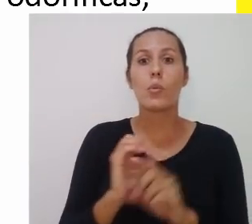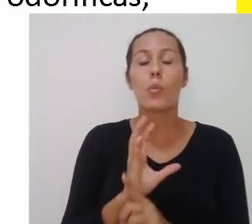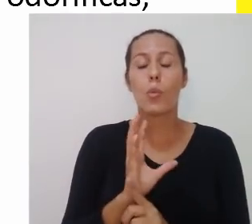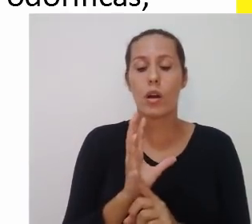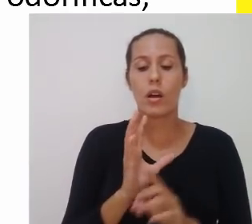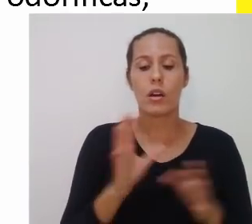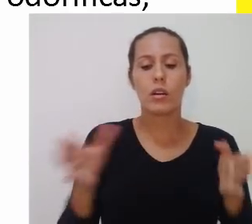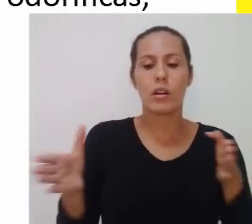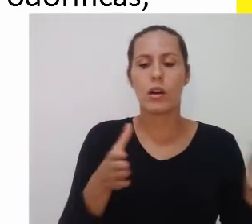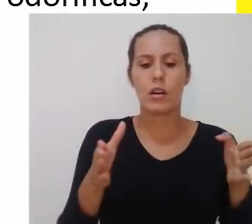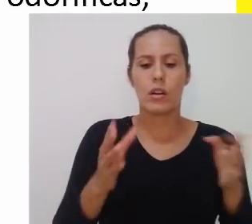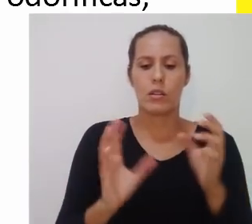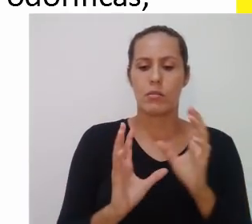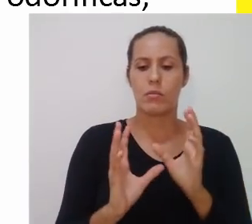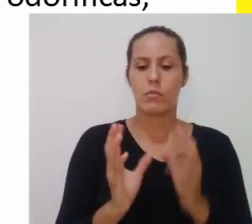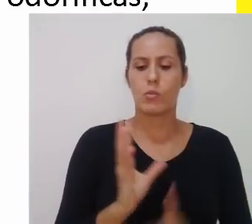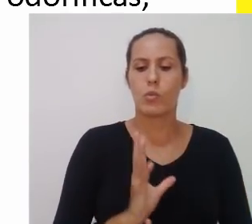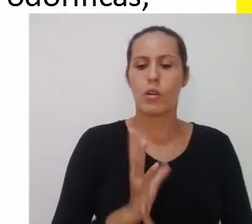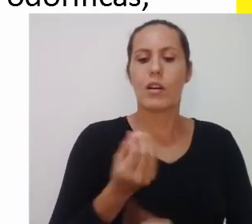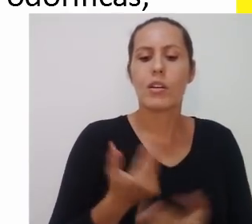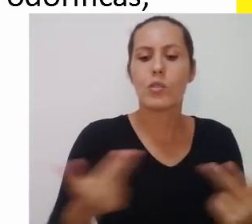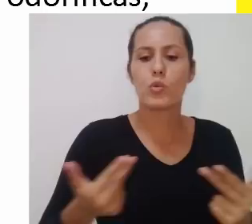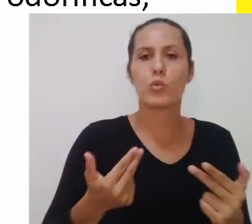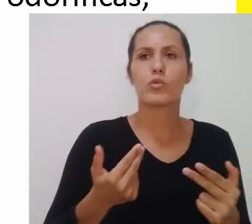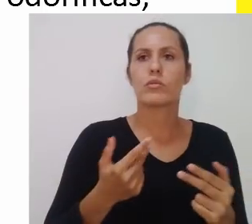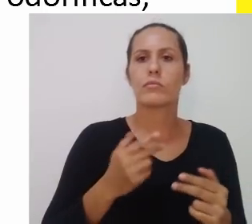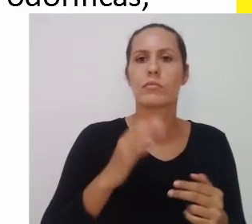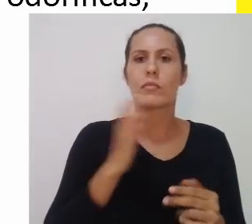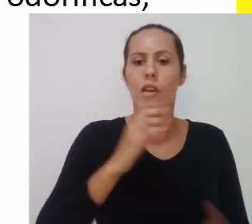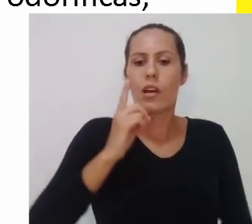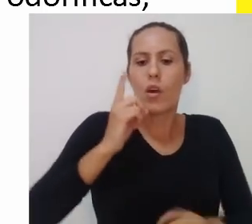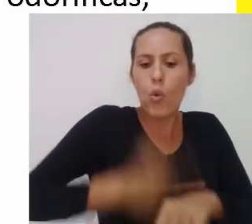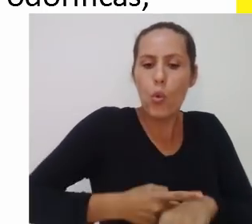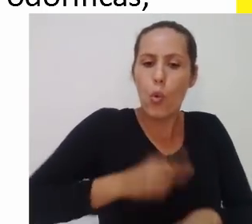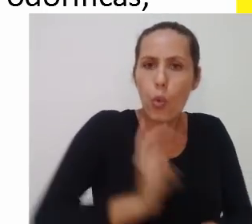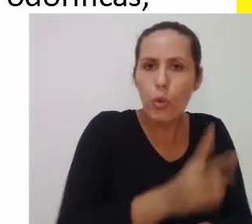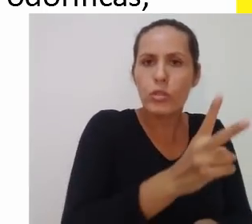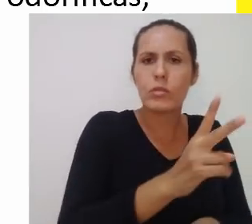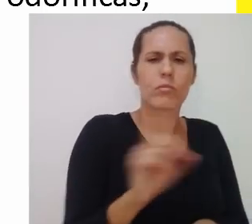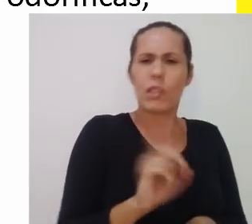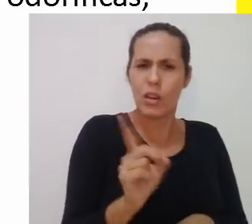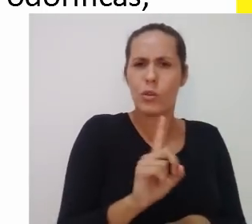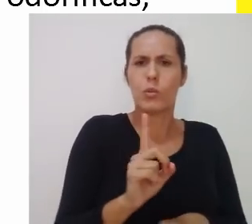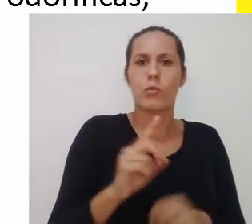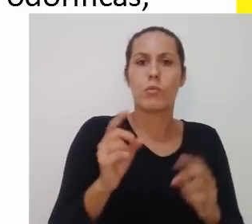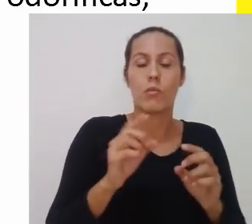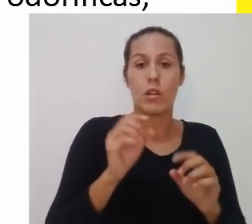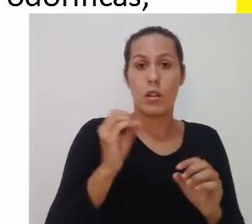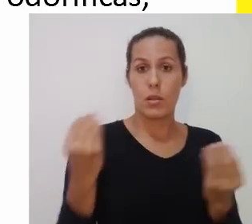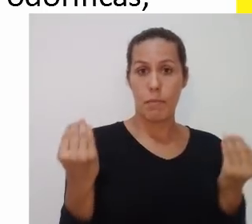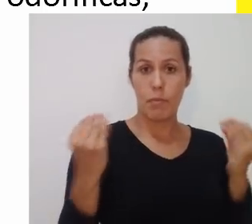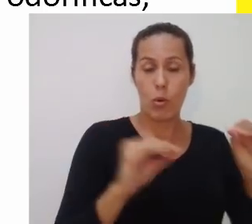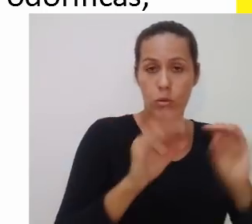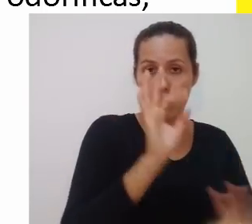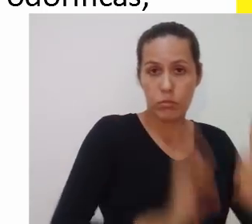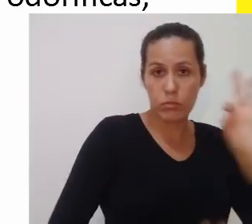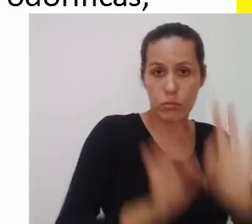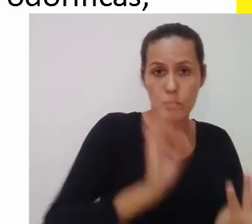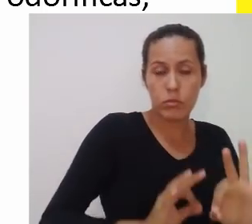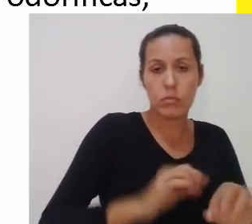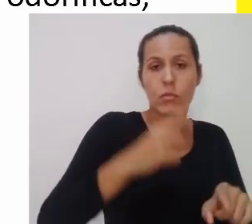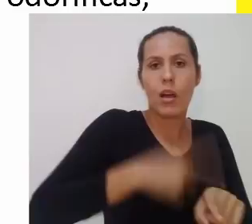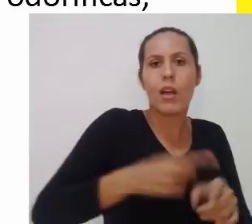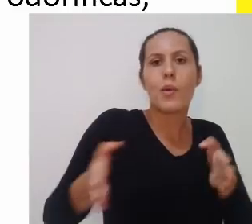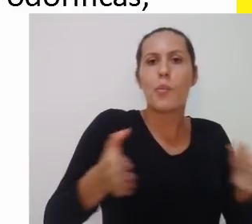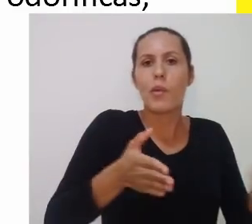uma obra efêmera. O que quer dizer efêmera? Passageira. Não é uma obra que, ao ser feita, ela